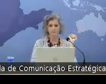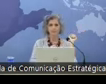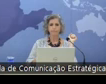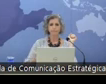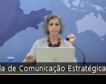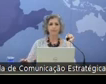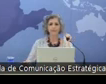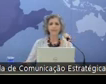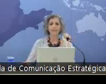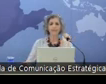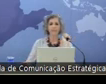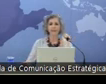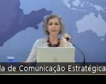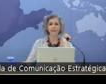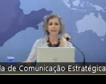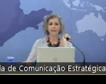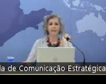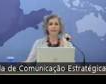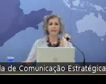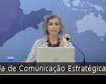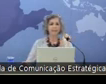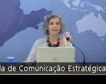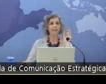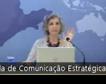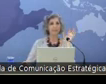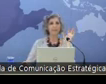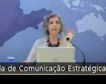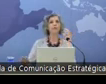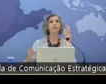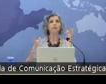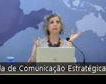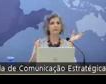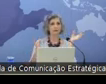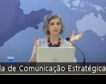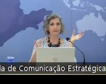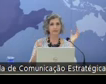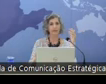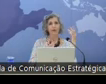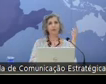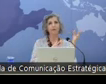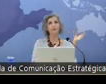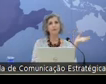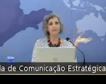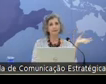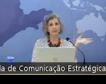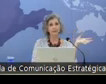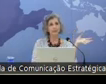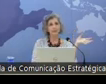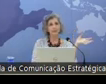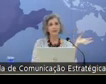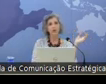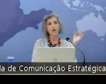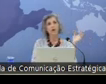cópias né E eles pegam isso daqui elas estão sinalizada E essas mulheres como é que ele Descubra o que elas são gestantes quando elas estão